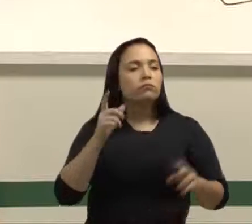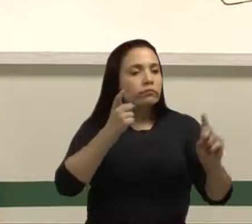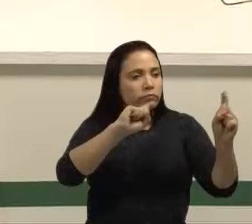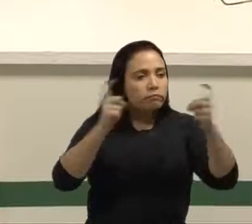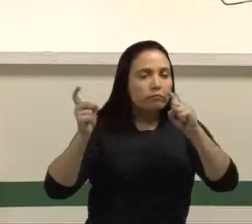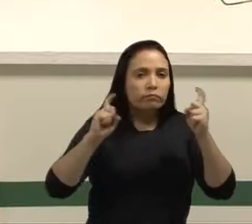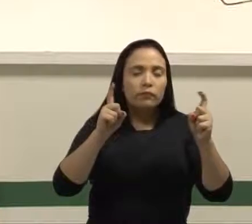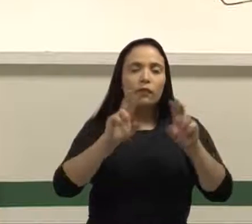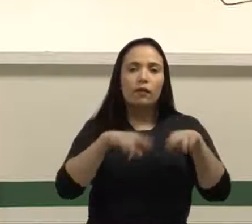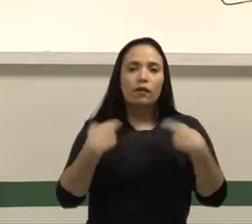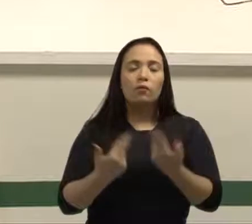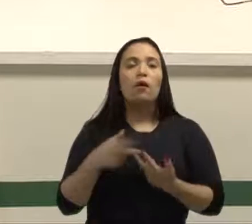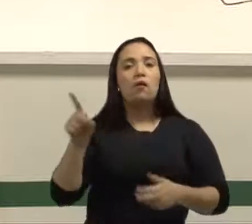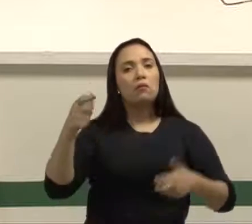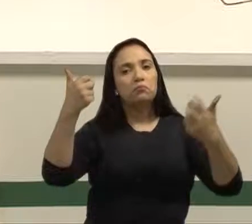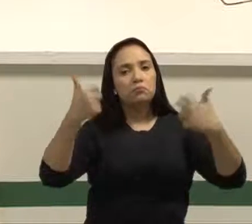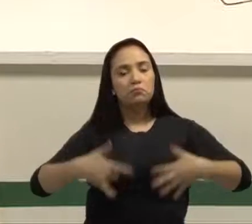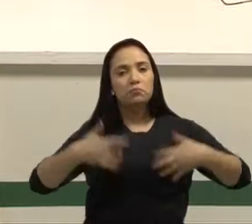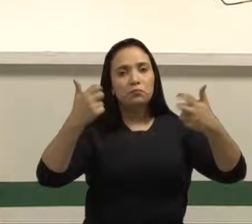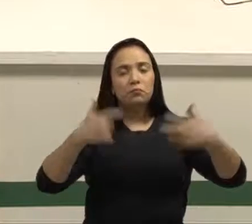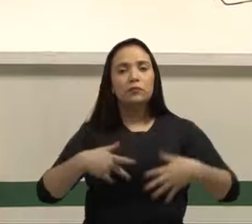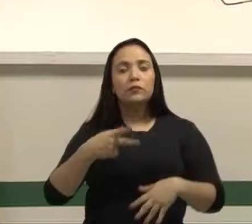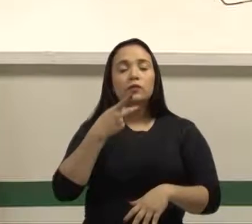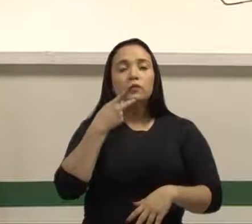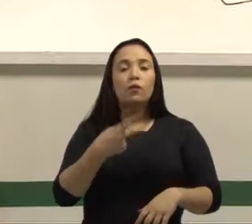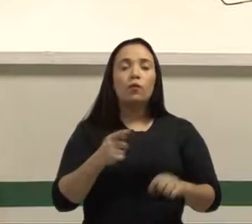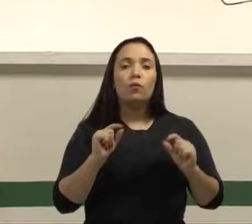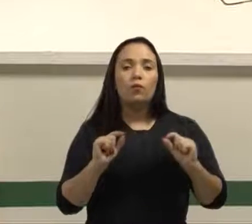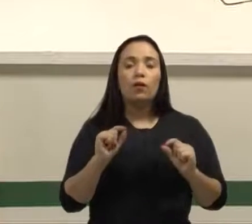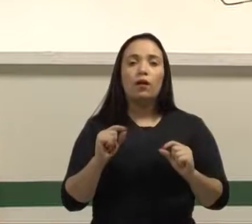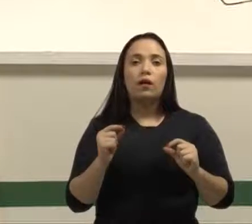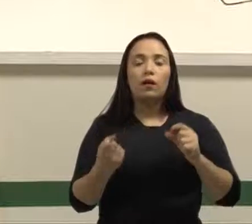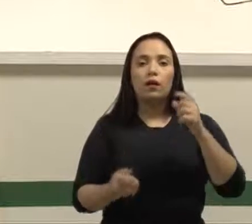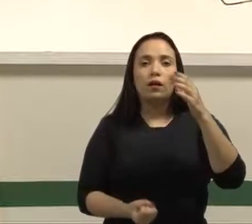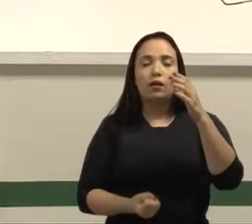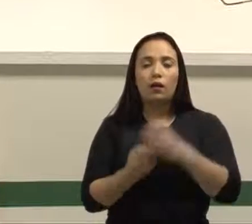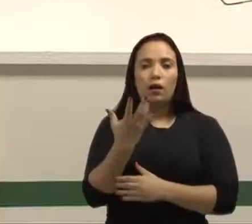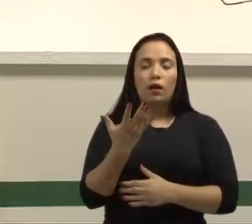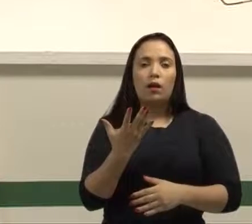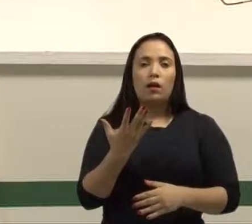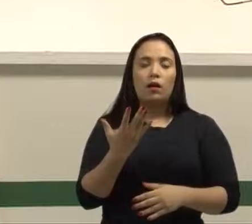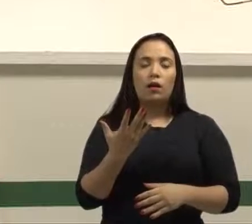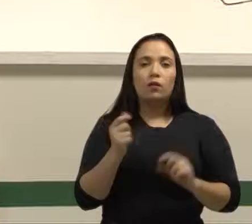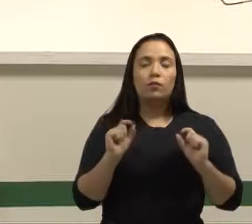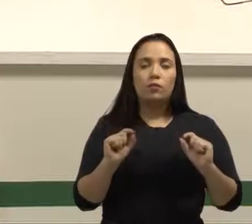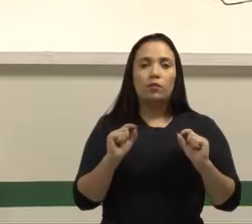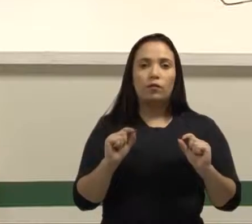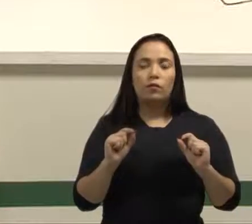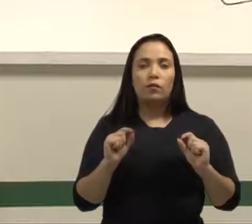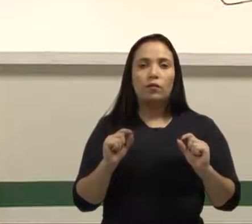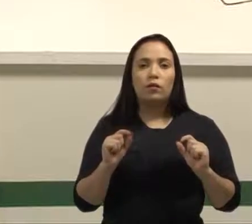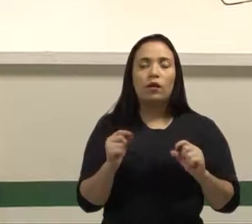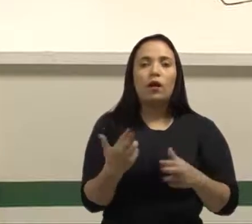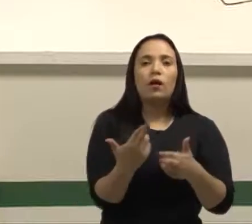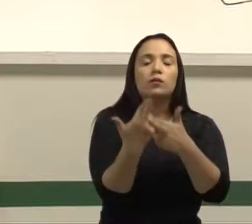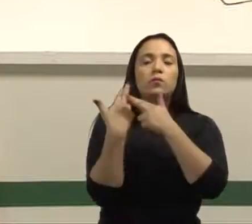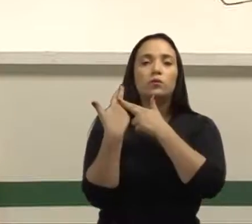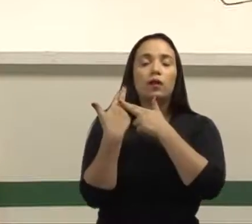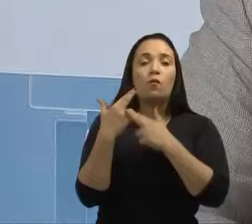sua fala ele pediu como sugestão que fosse criado uma espécie de uma regional da Polícia